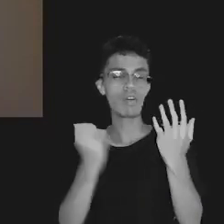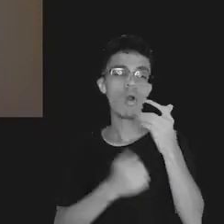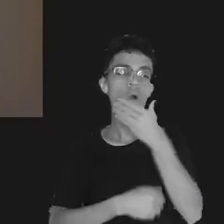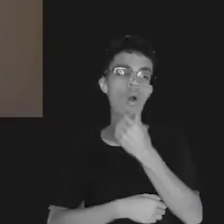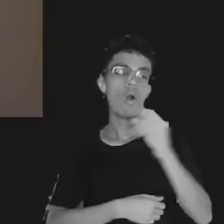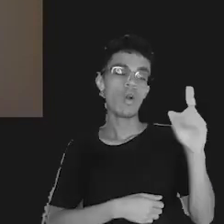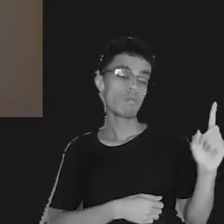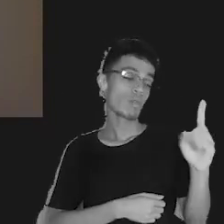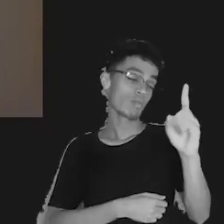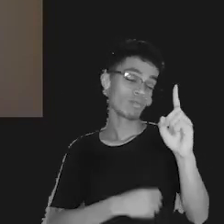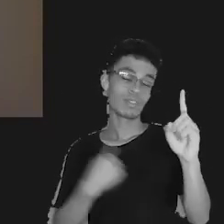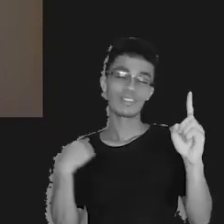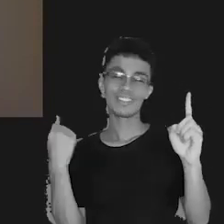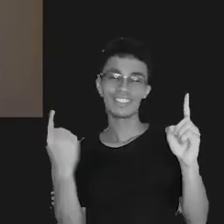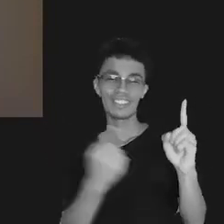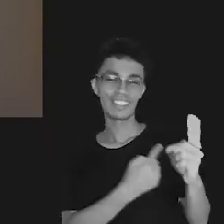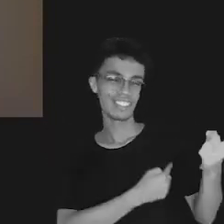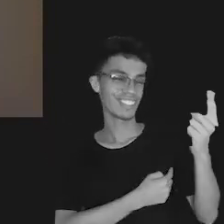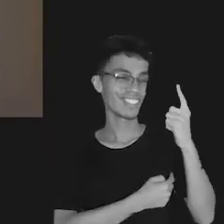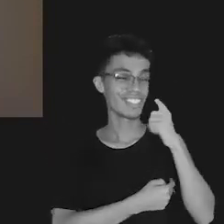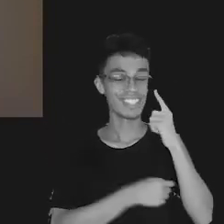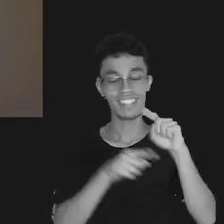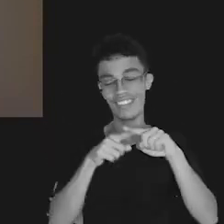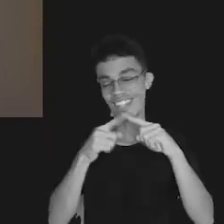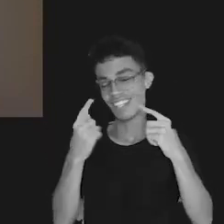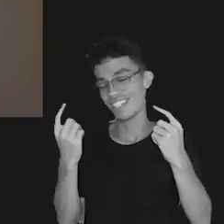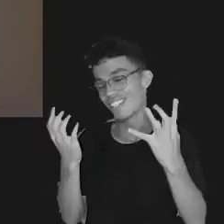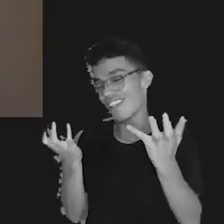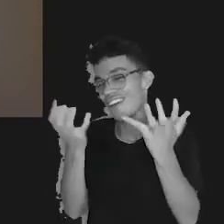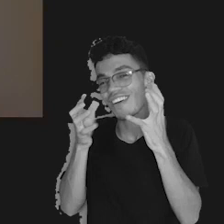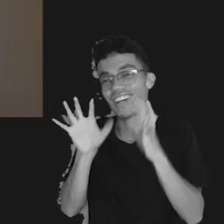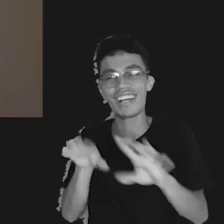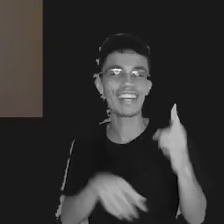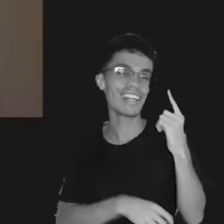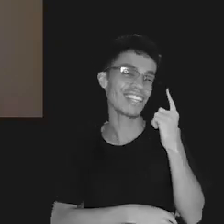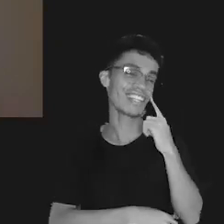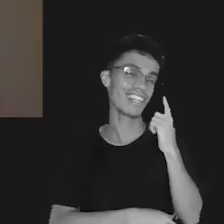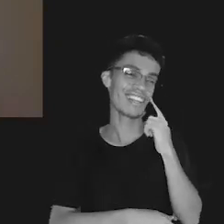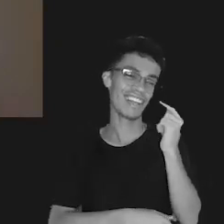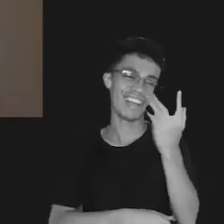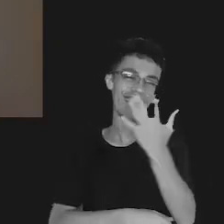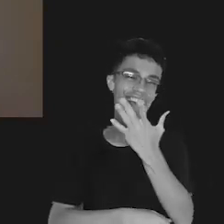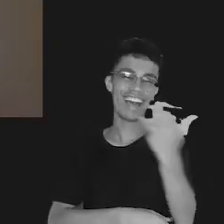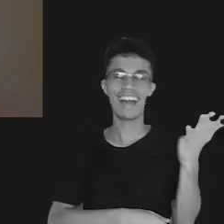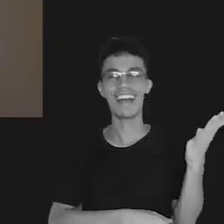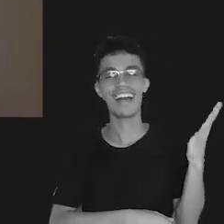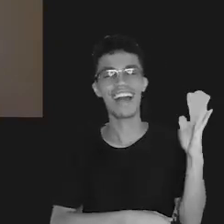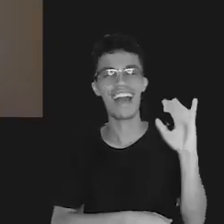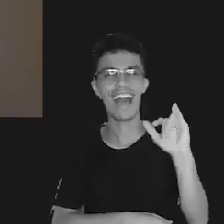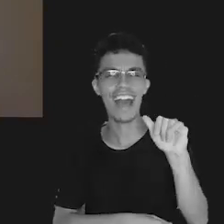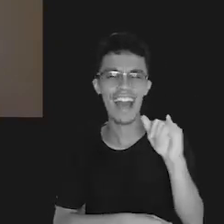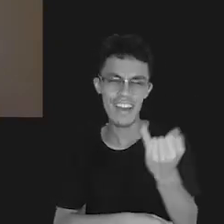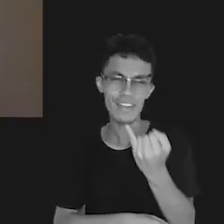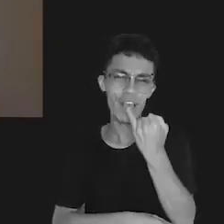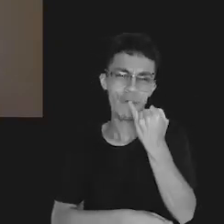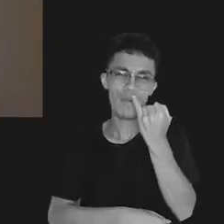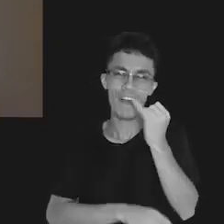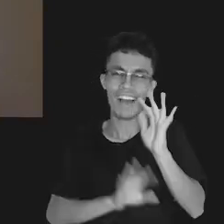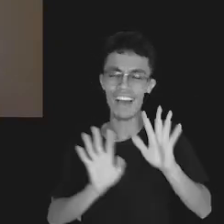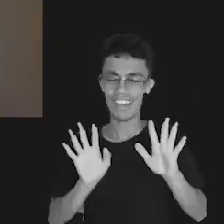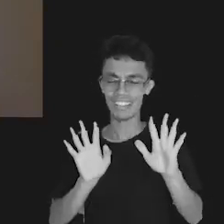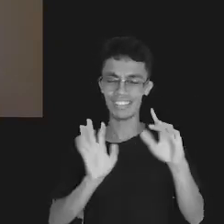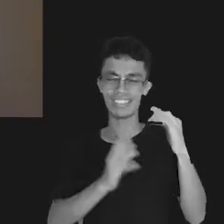Homem que a gente vê, mas ninguém quer que se veja. Chupa o meu mindinho, e assim tu